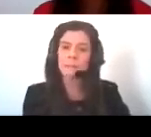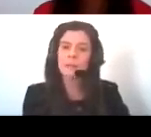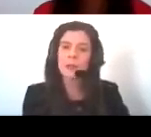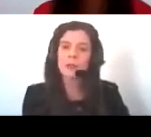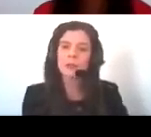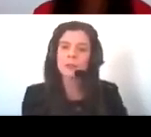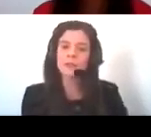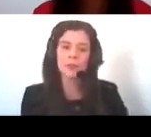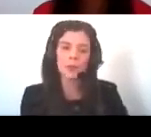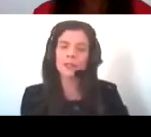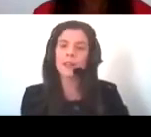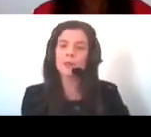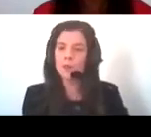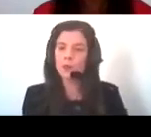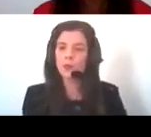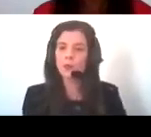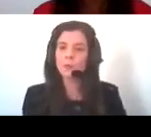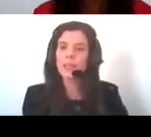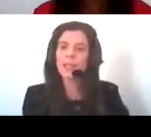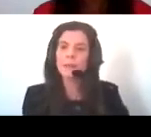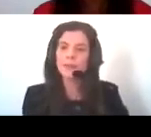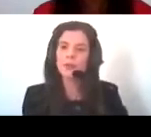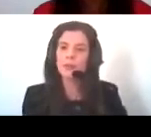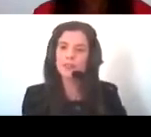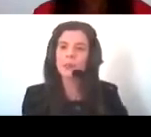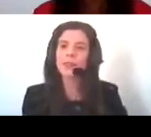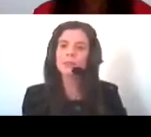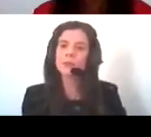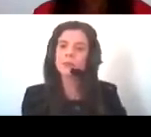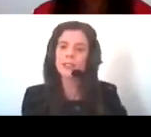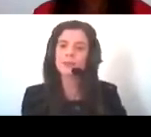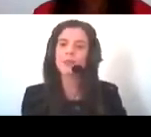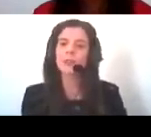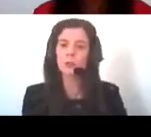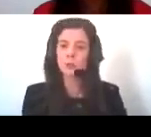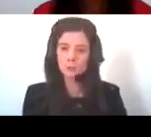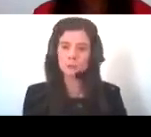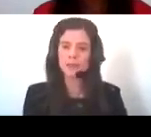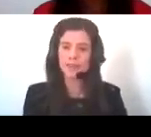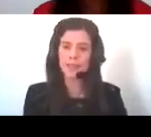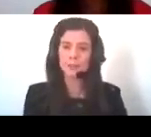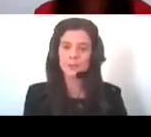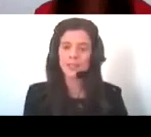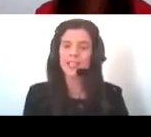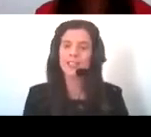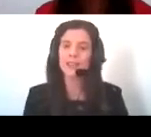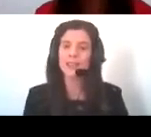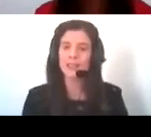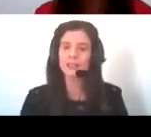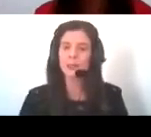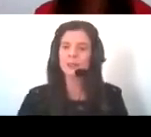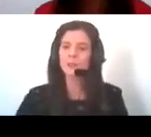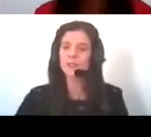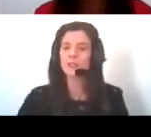ideia: quando uma pessoa ela vem para um curso, que ela absorva 50% do conteúdo passado, ela já vai